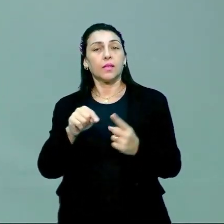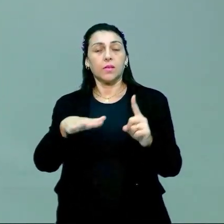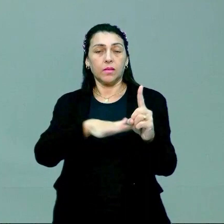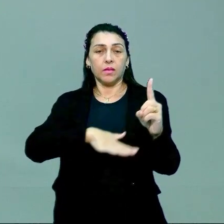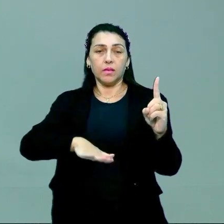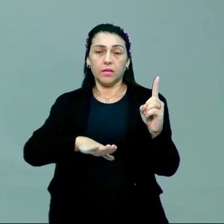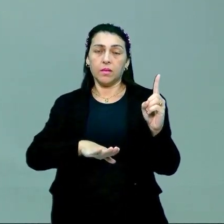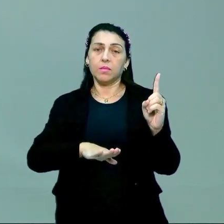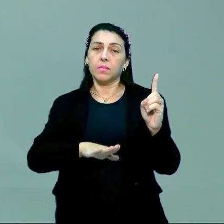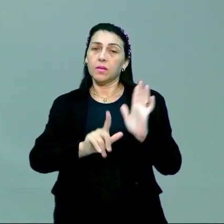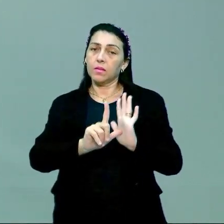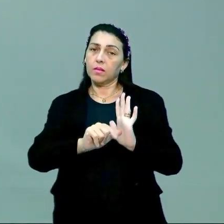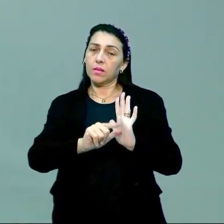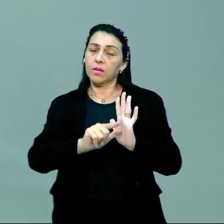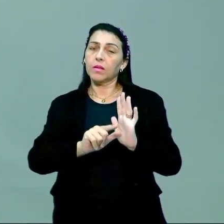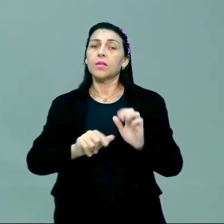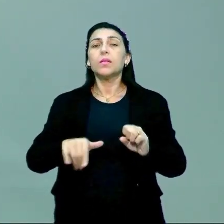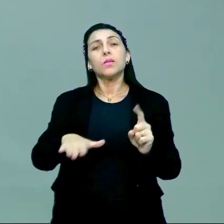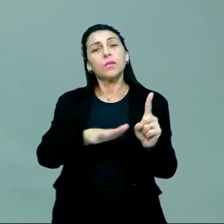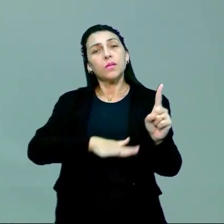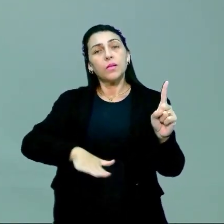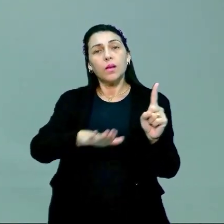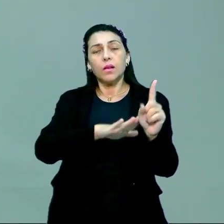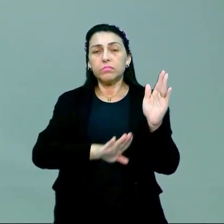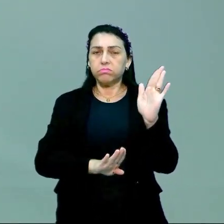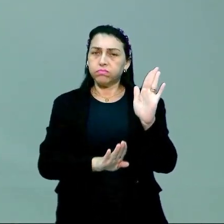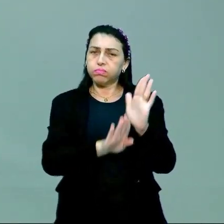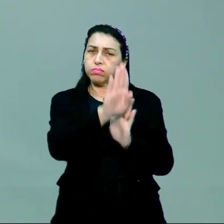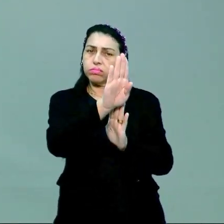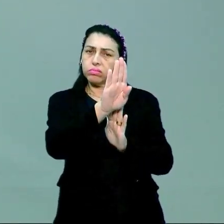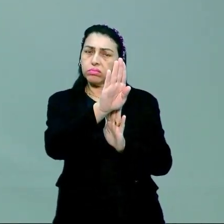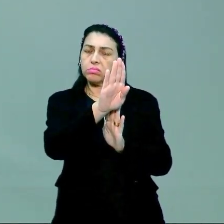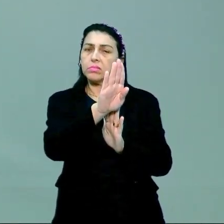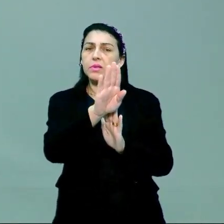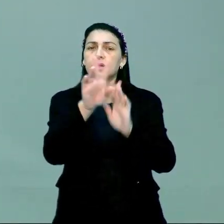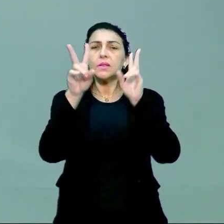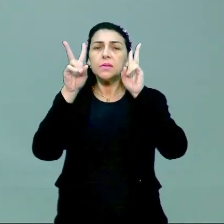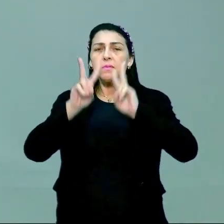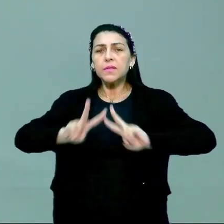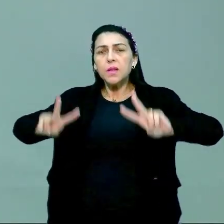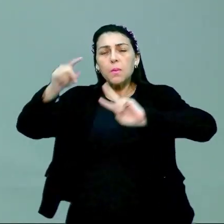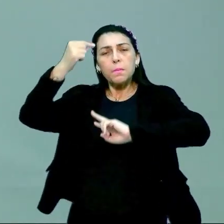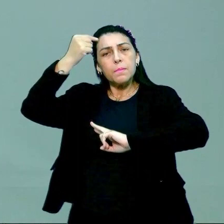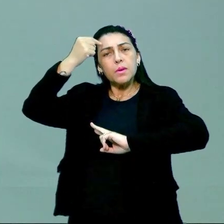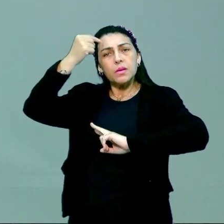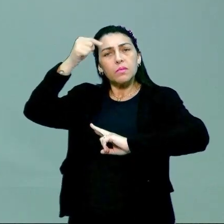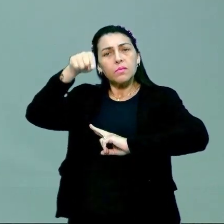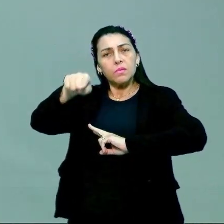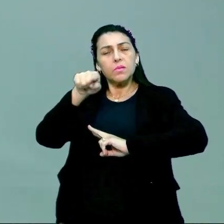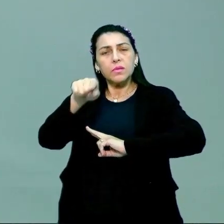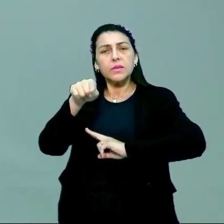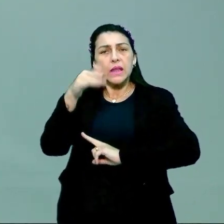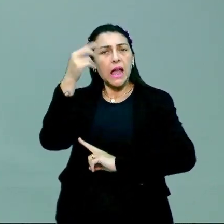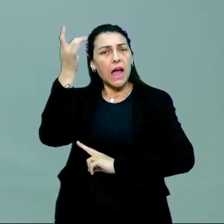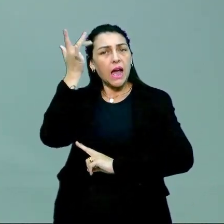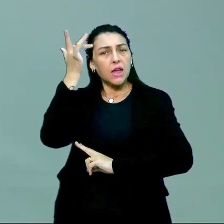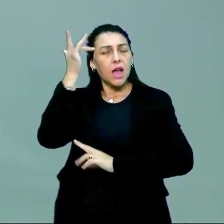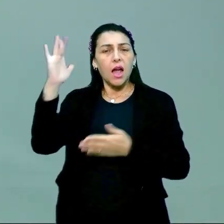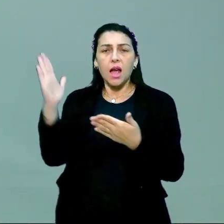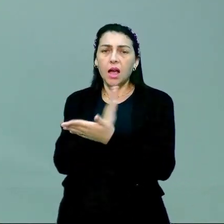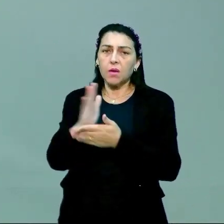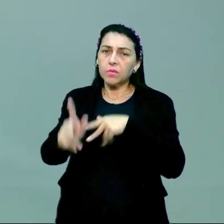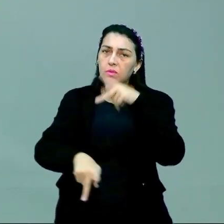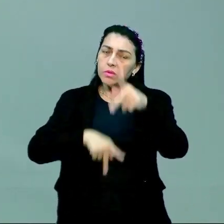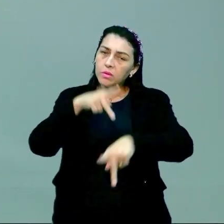sociedades atrasadas, sociedades adiantadas, essa visão de você considerar alguns